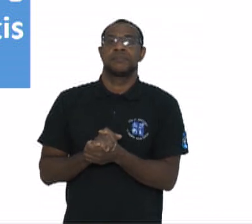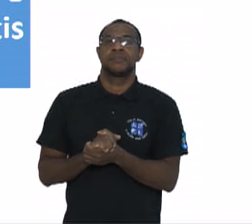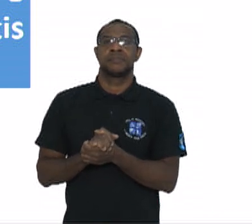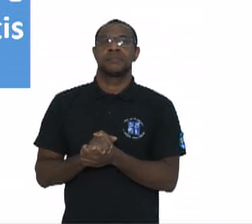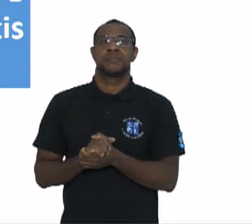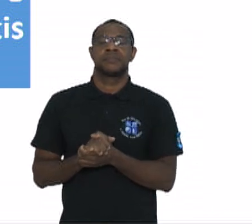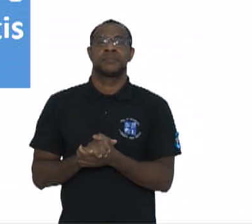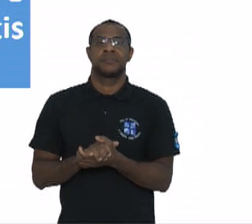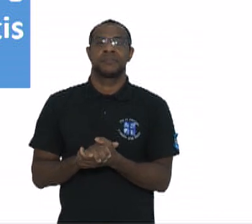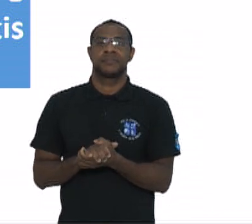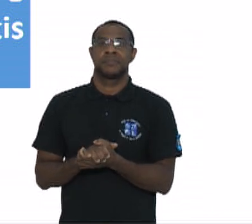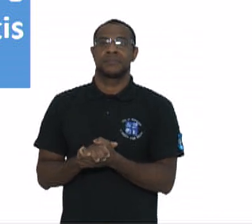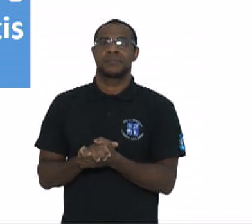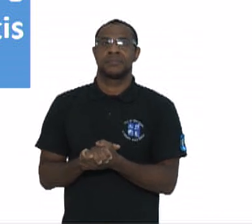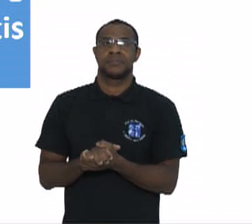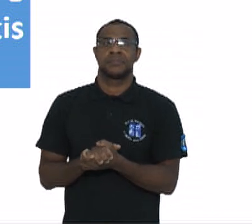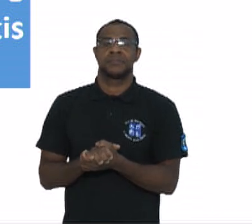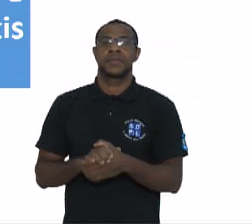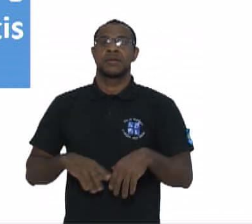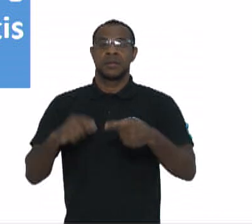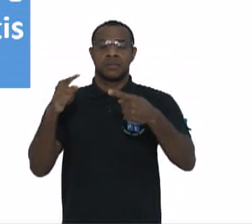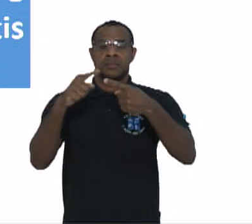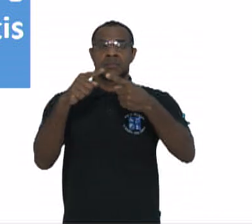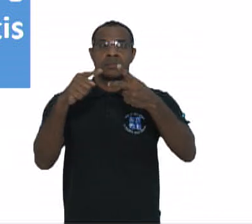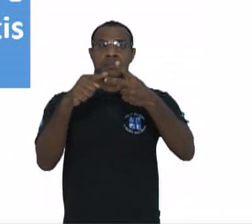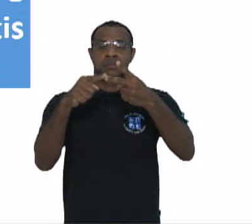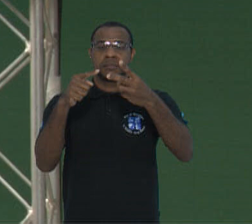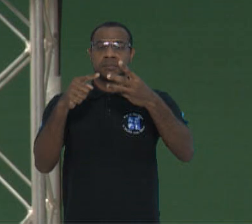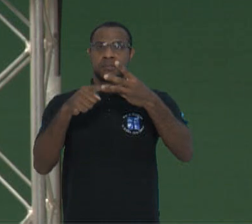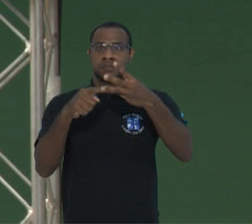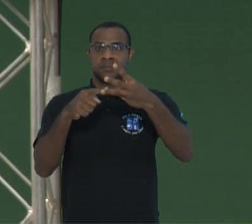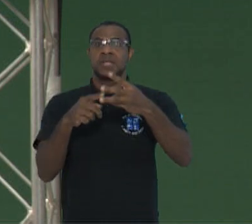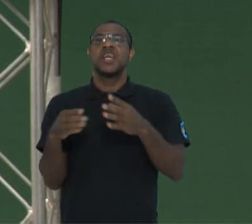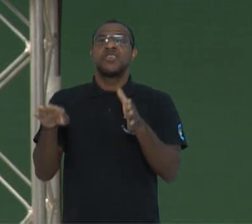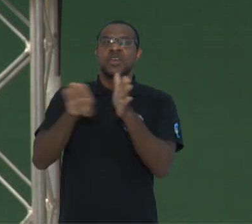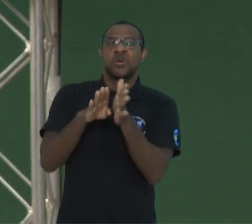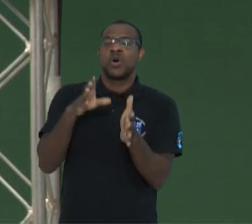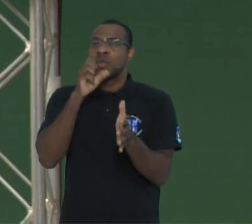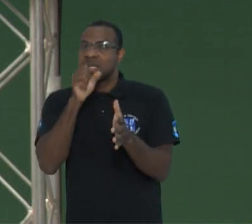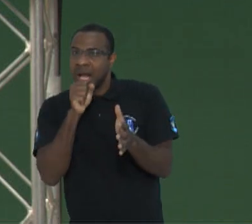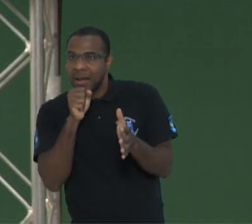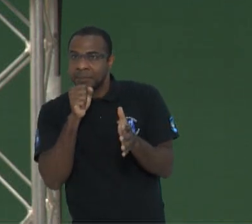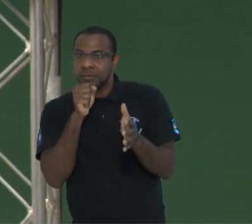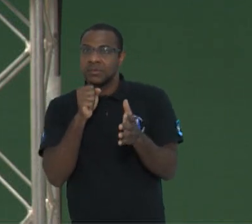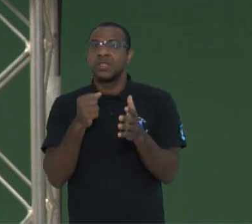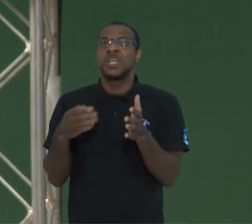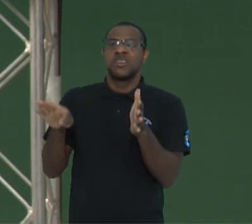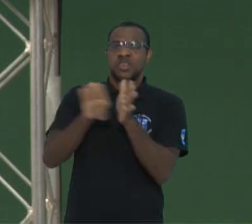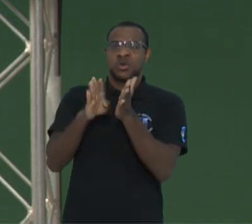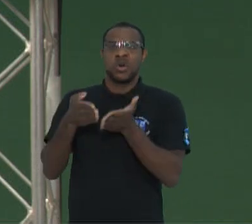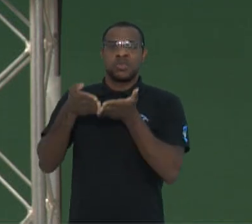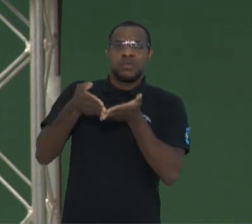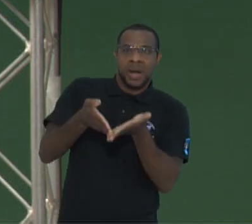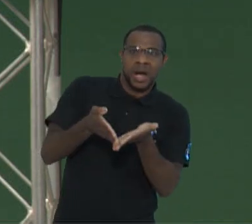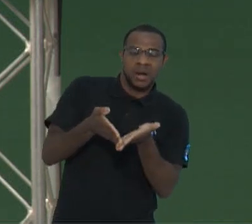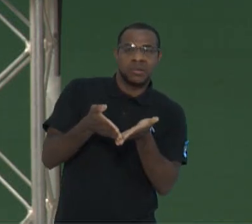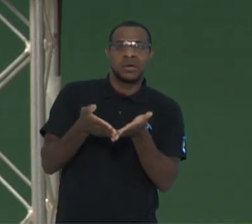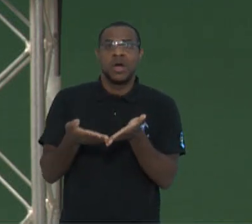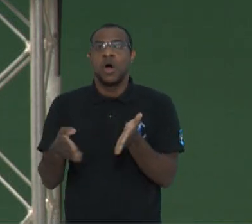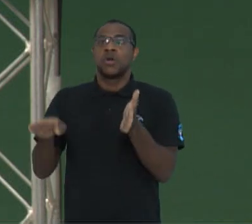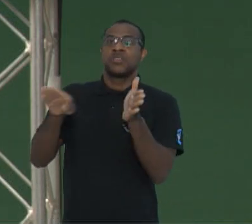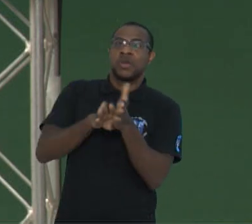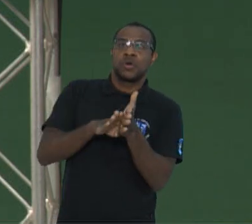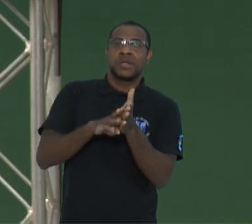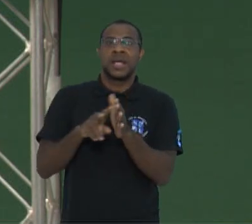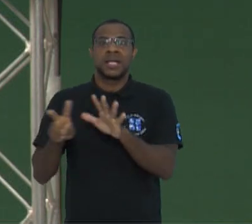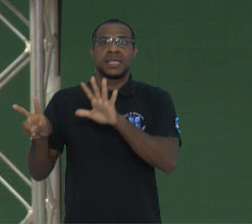she got there by ship, she arrived last weekend. Chegou no sábado, chegou de barco ou chegou na